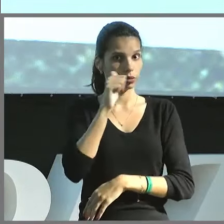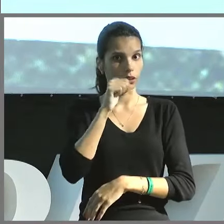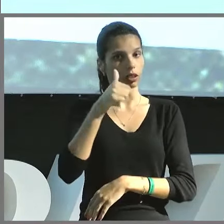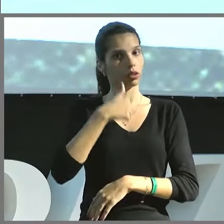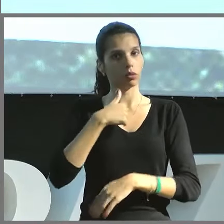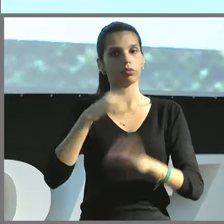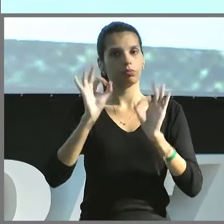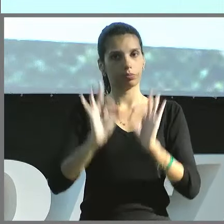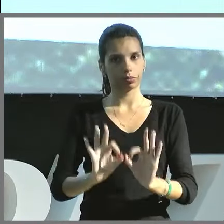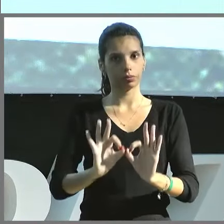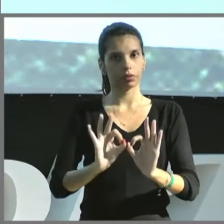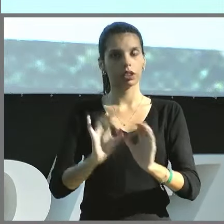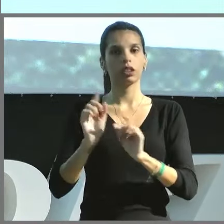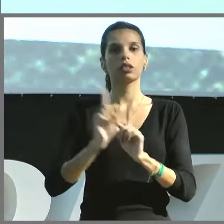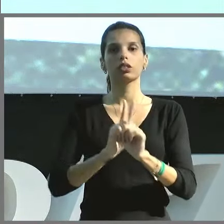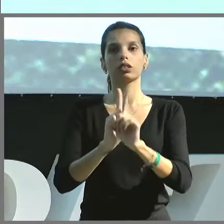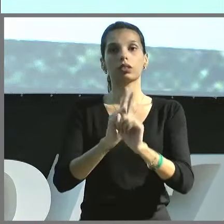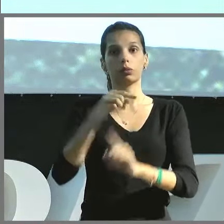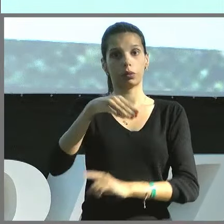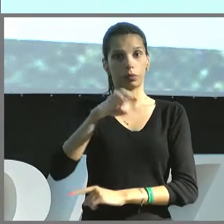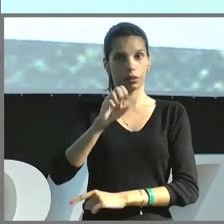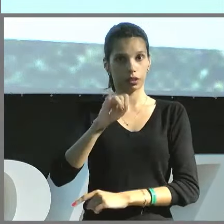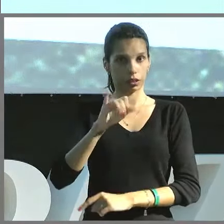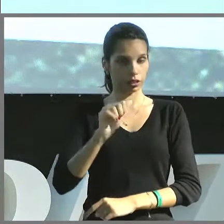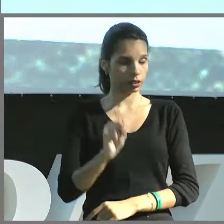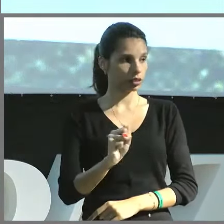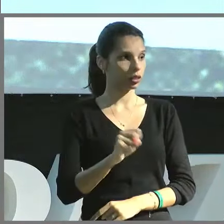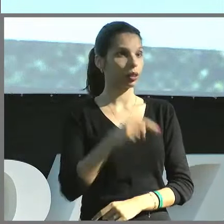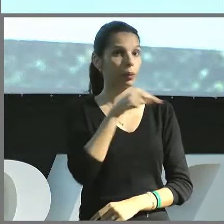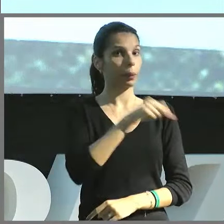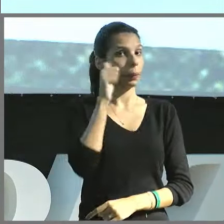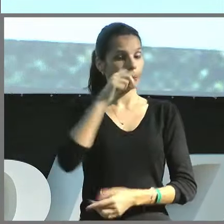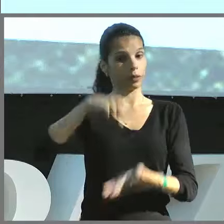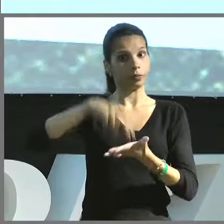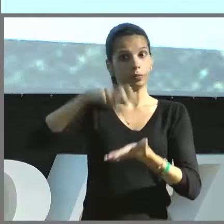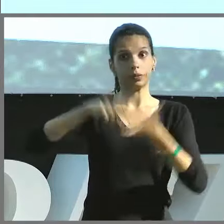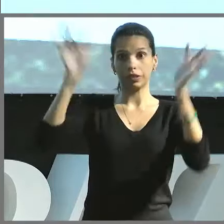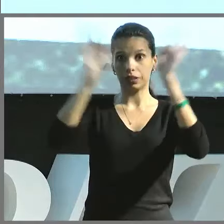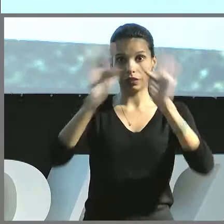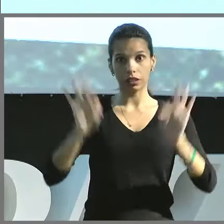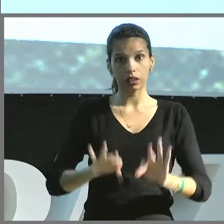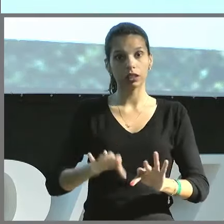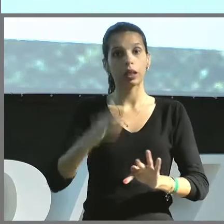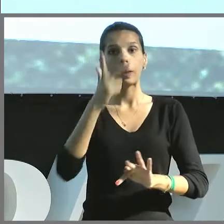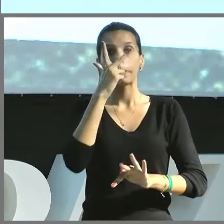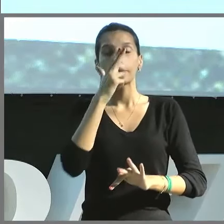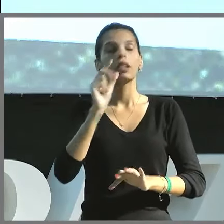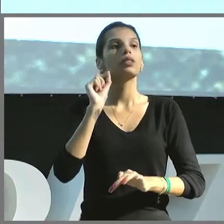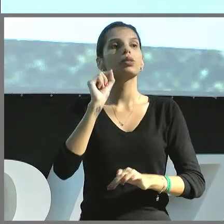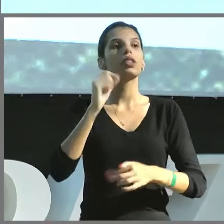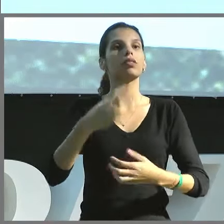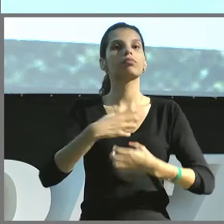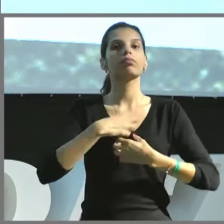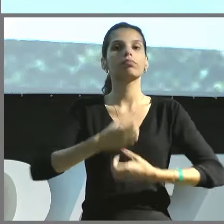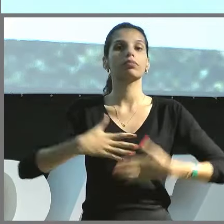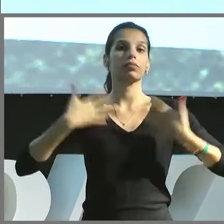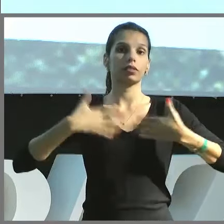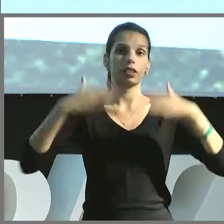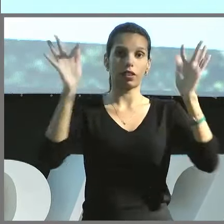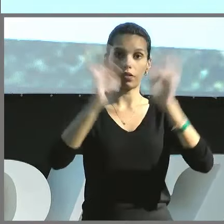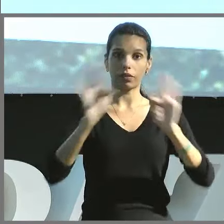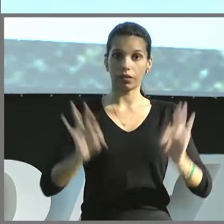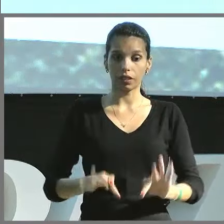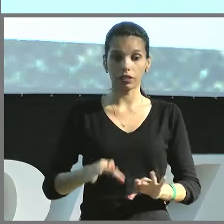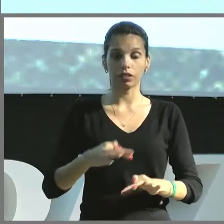Messias. Ela salta em alegria e corre, numa atitude de entusiasmo